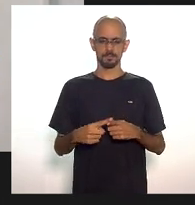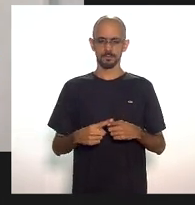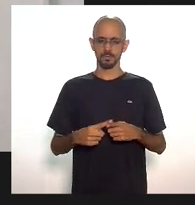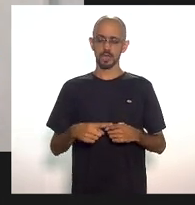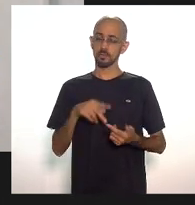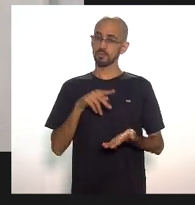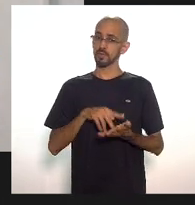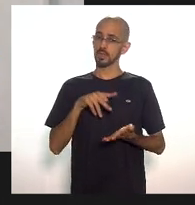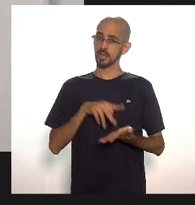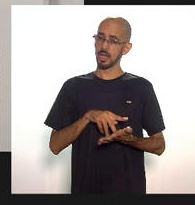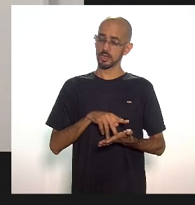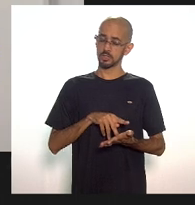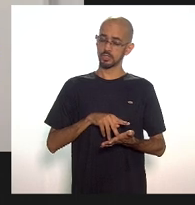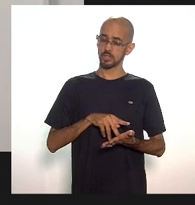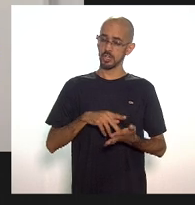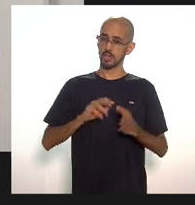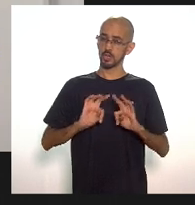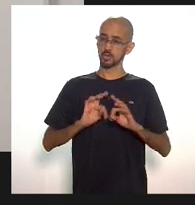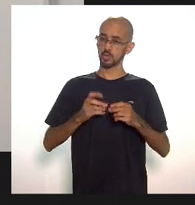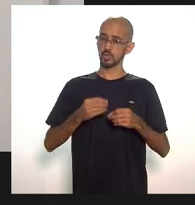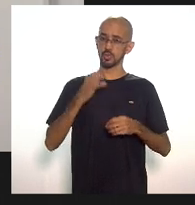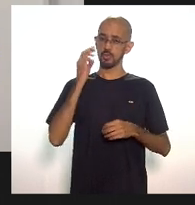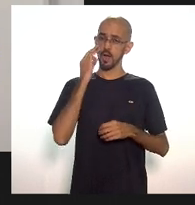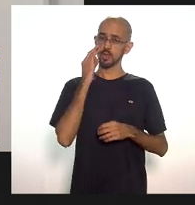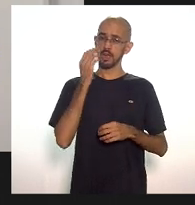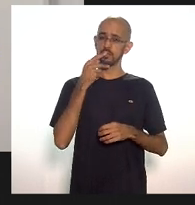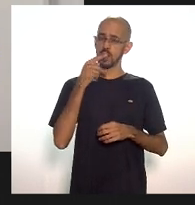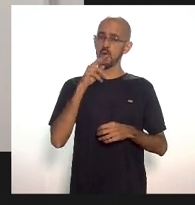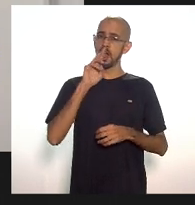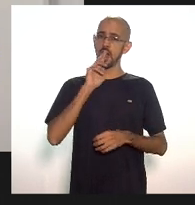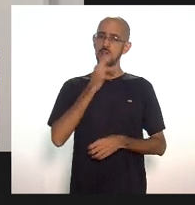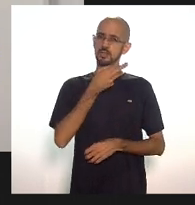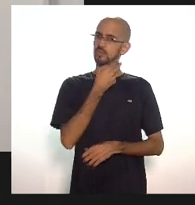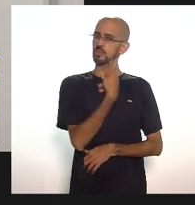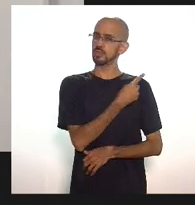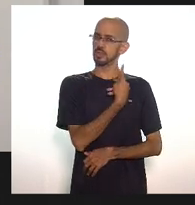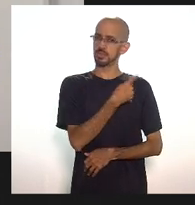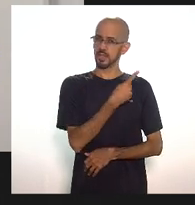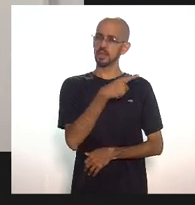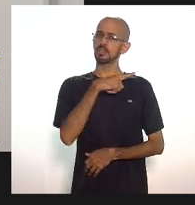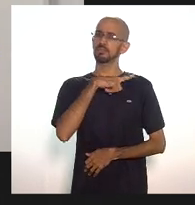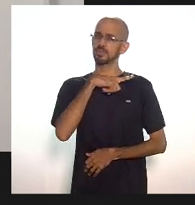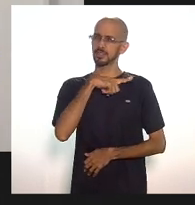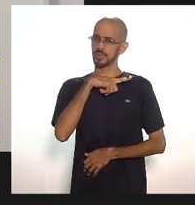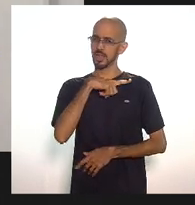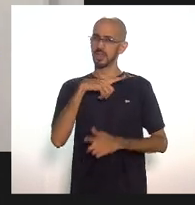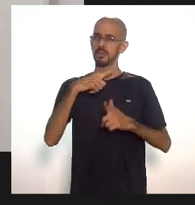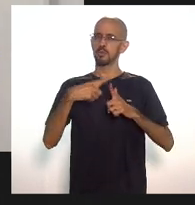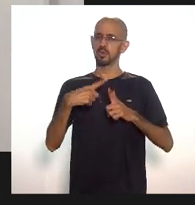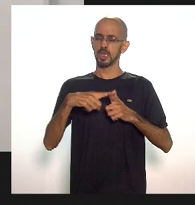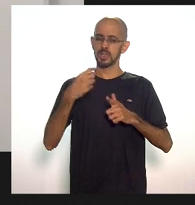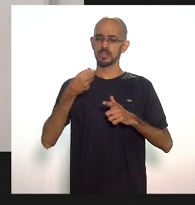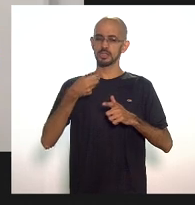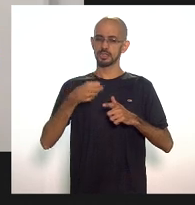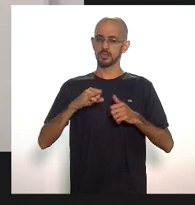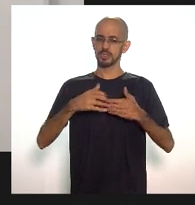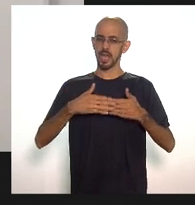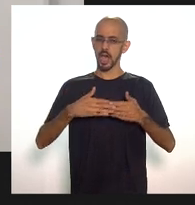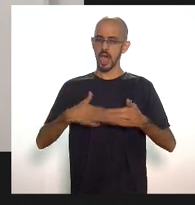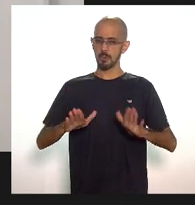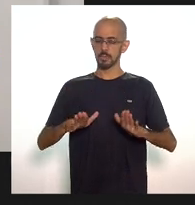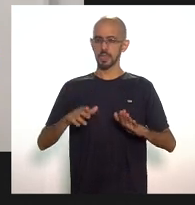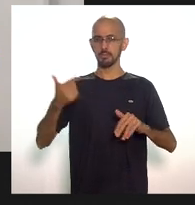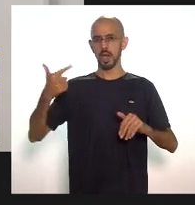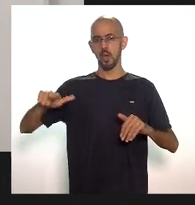fato, o que o Valdec pontuou, ele tem razão. Né? Se abrir muito para empresas estrangeiras,